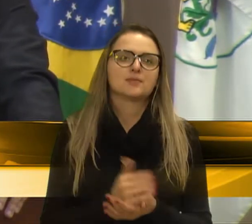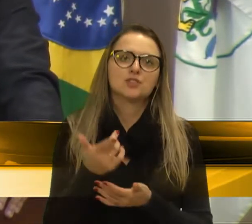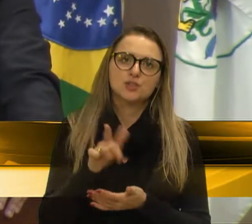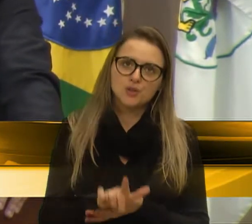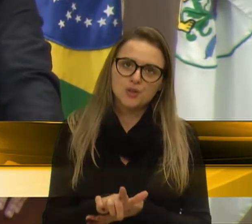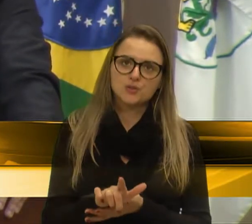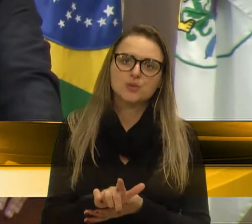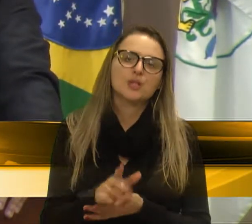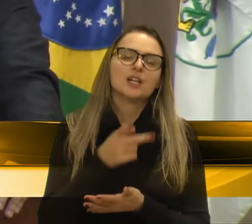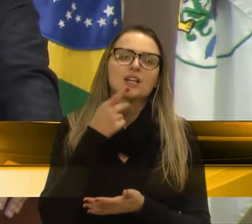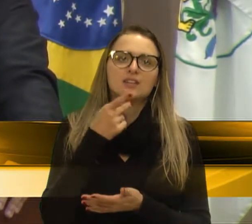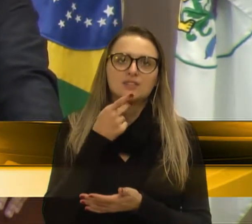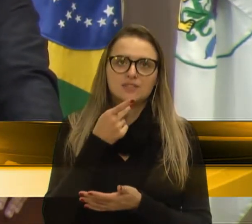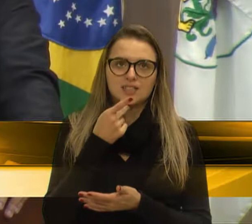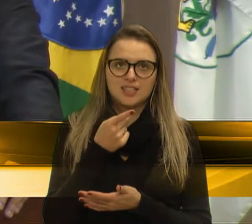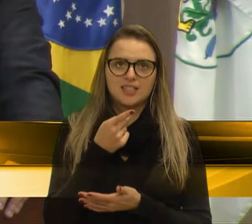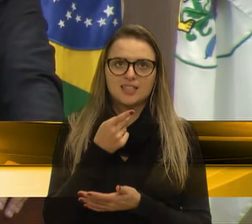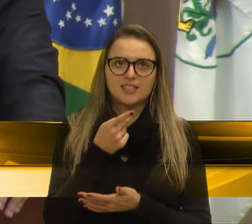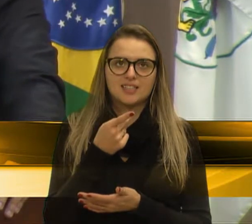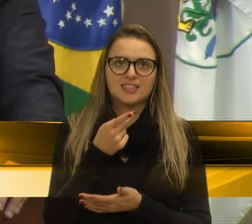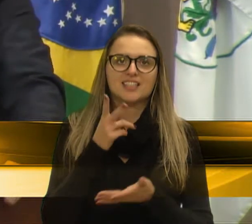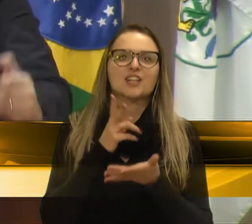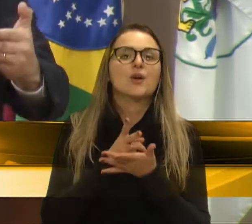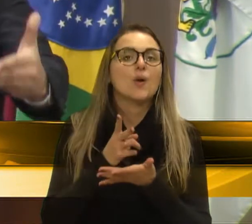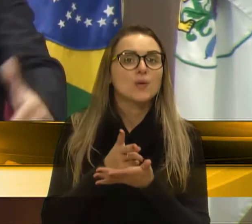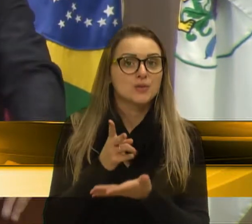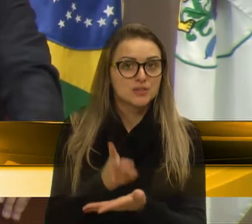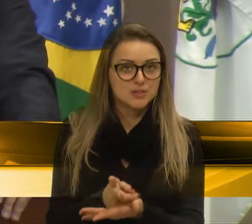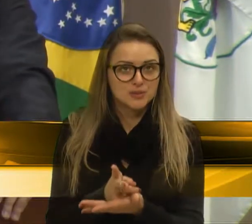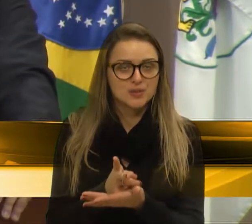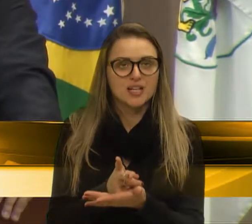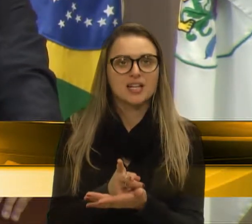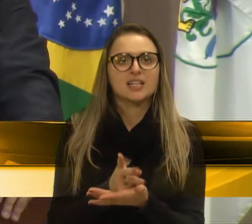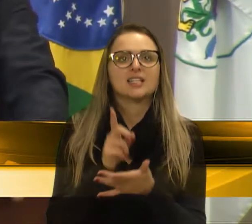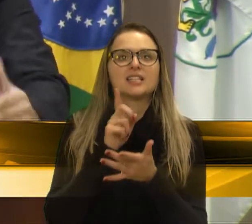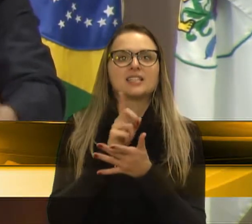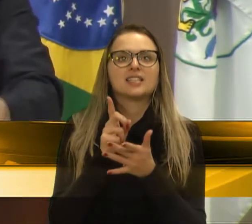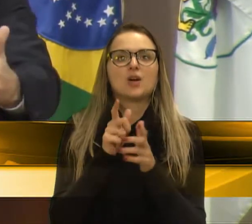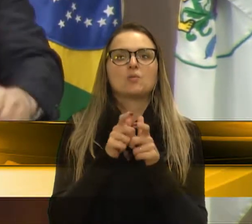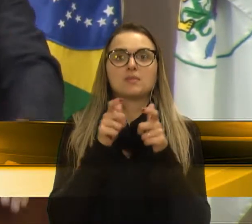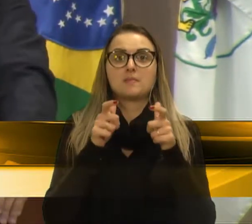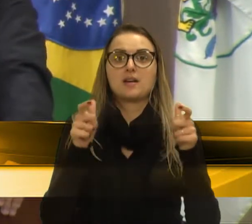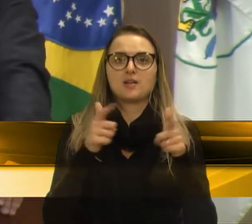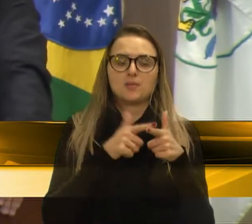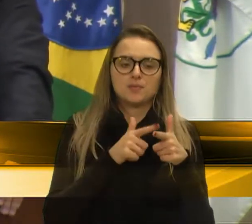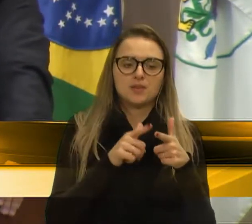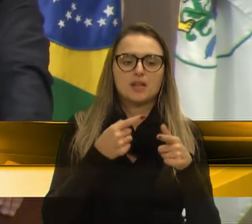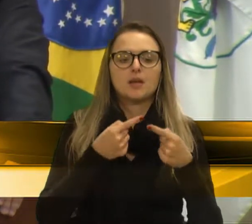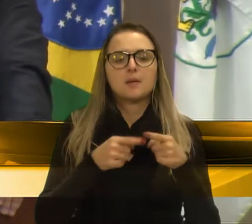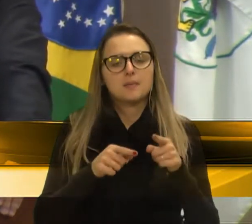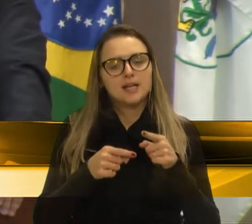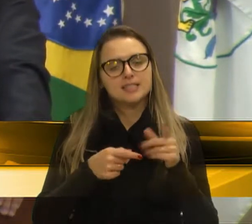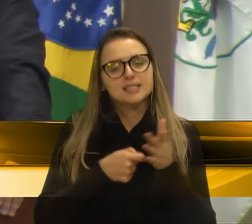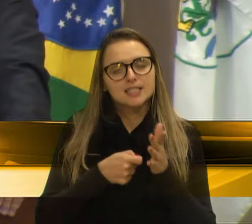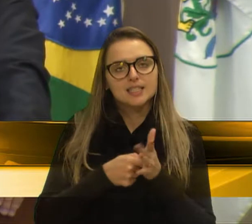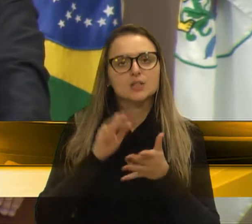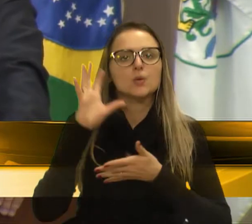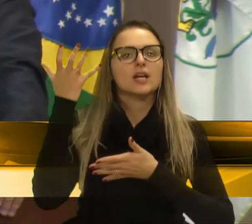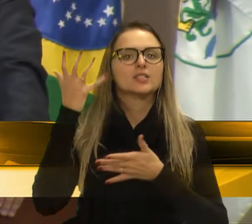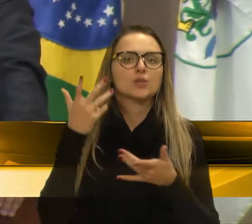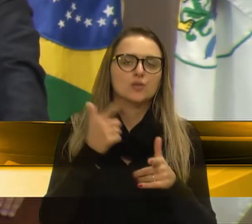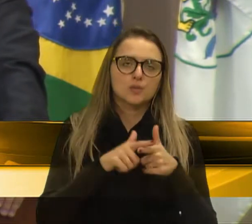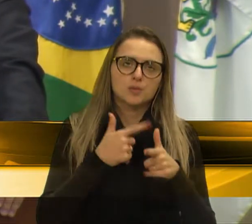parte, dizer para vocês que continuaremos não amplificando problemas, continuaremos mediando soluções, porque